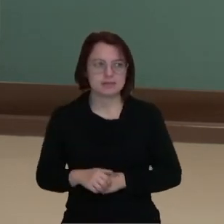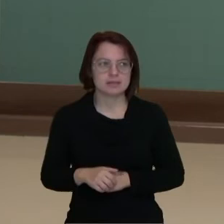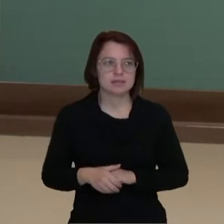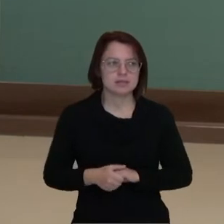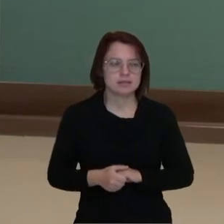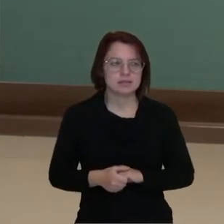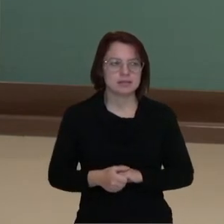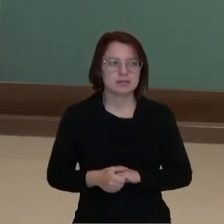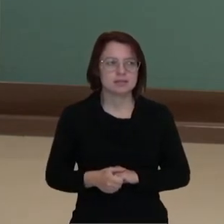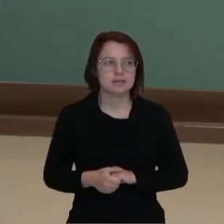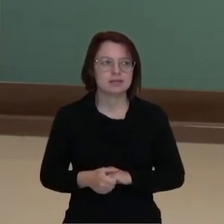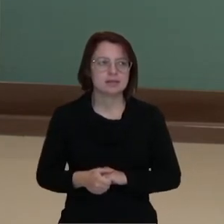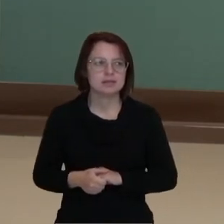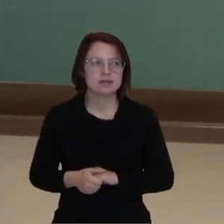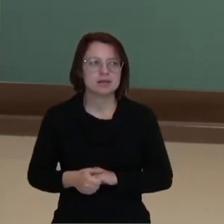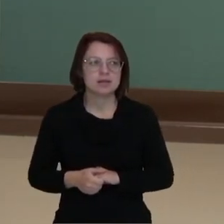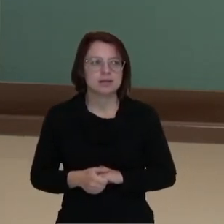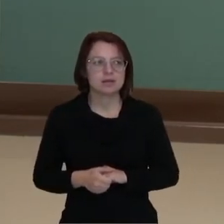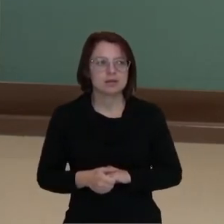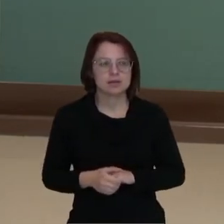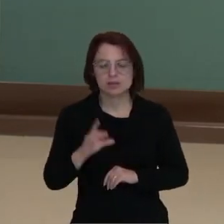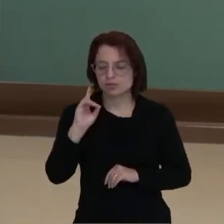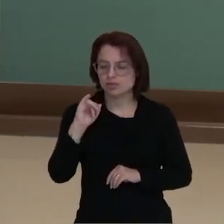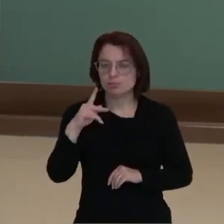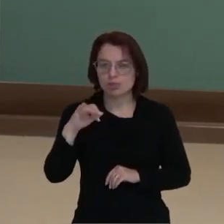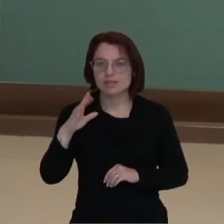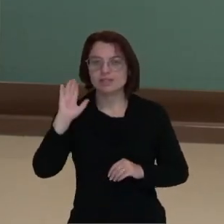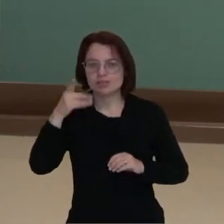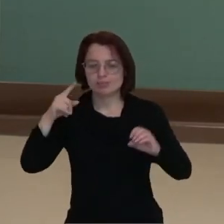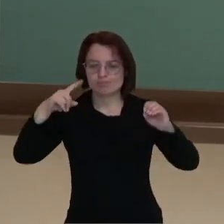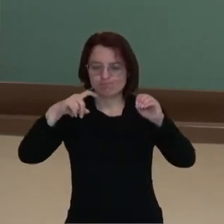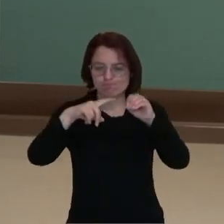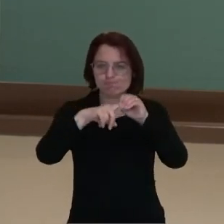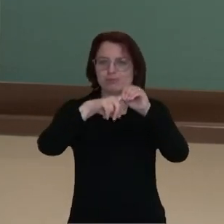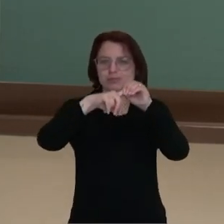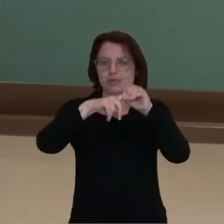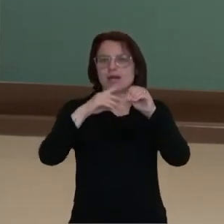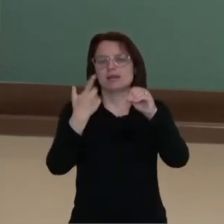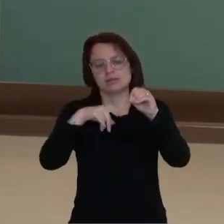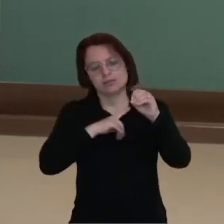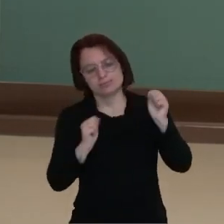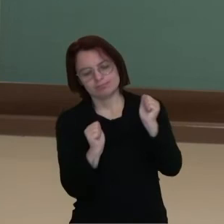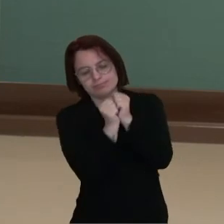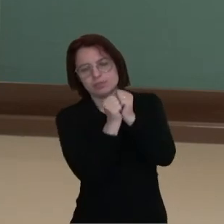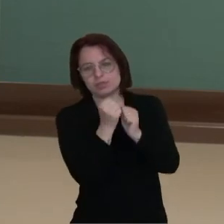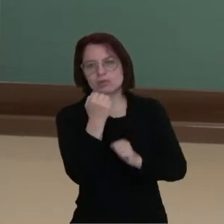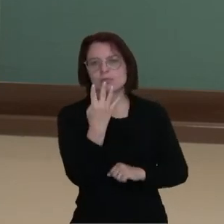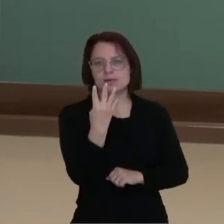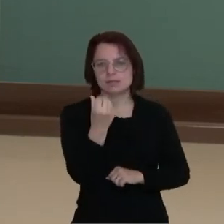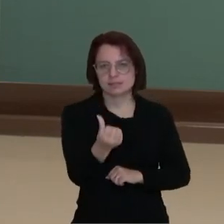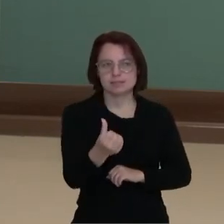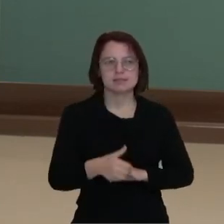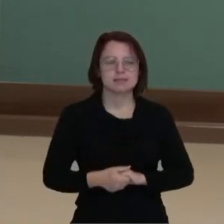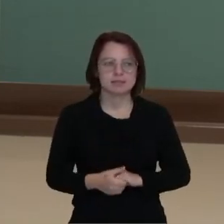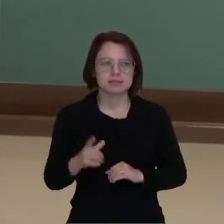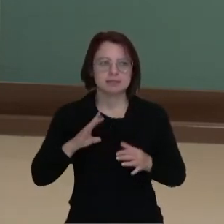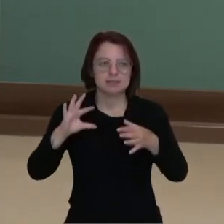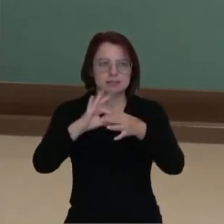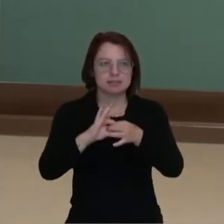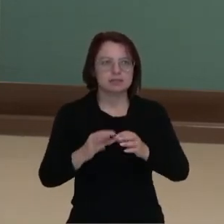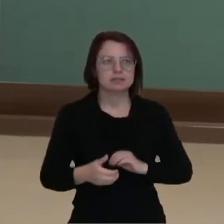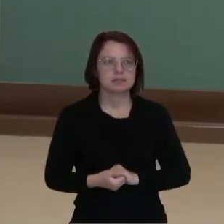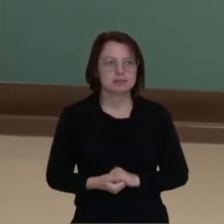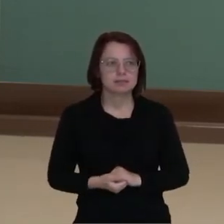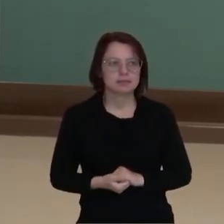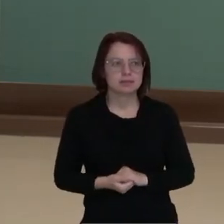do número de cromossomos. E o conjunto diploide é o conjunto de todos unido, né, dos cromossomos do pai e da